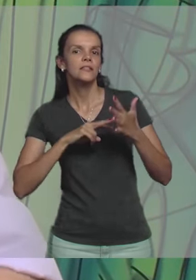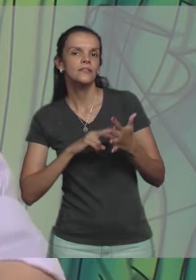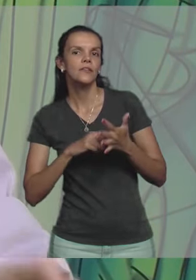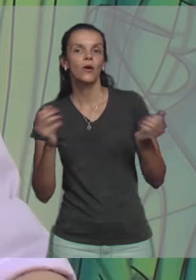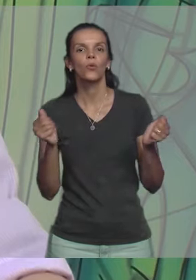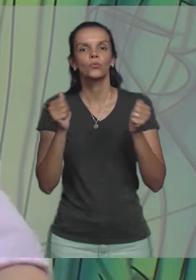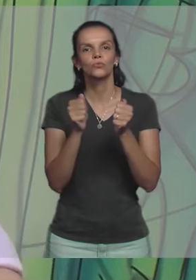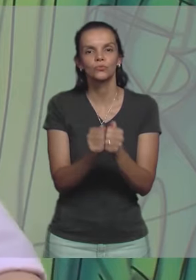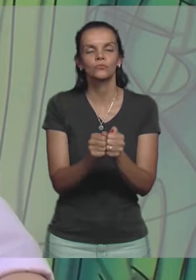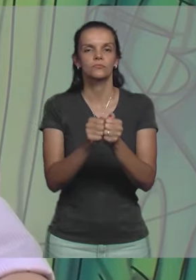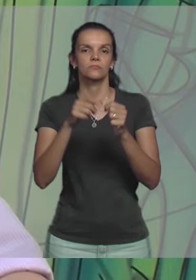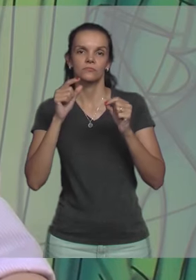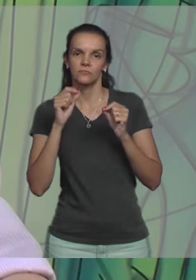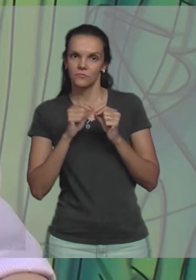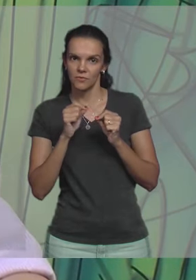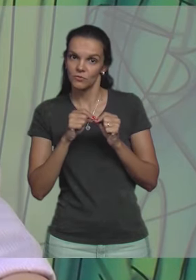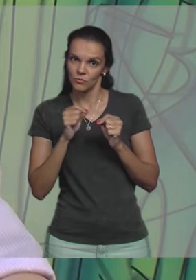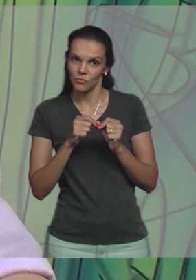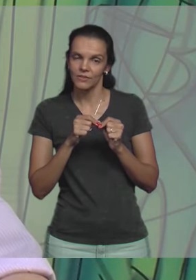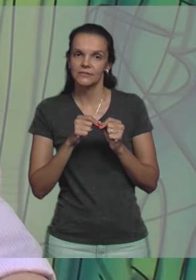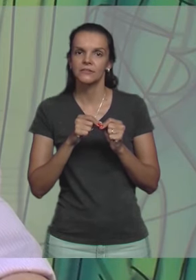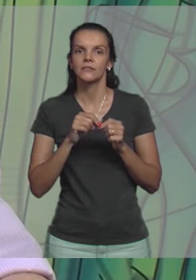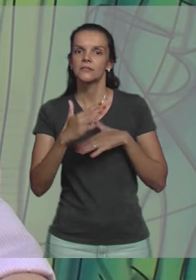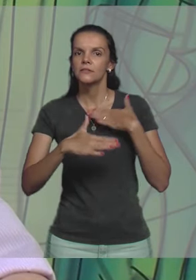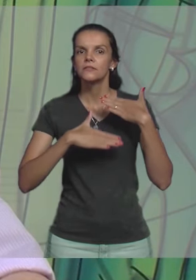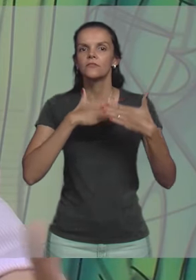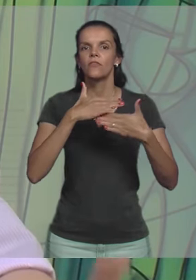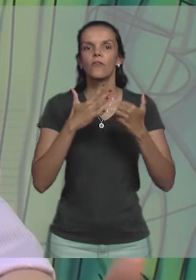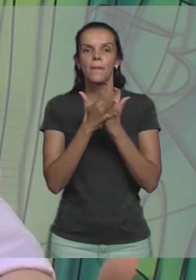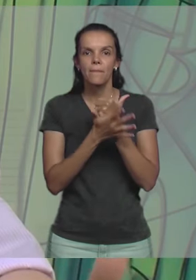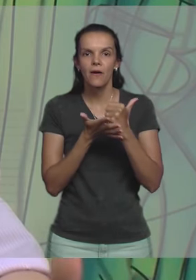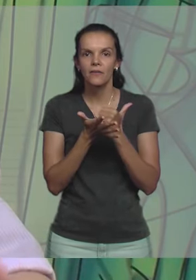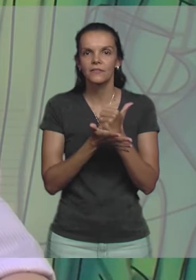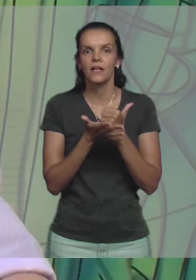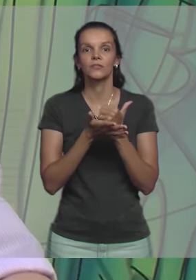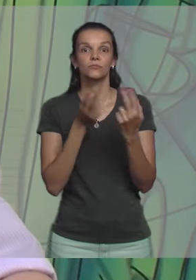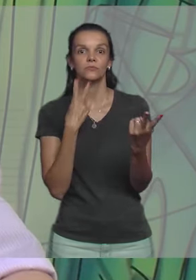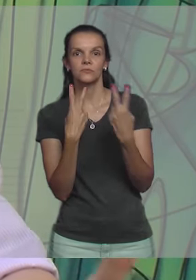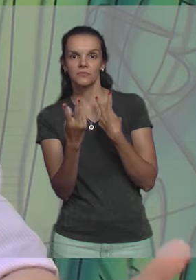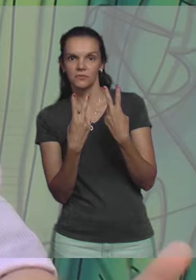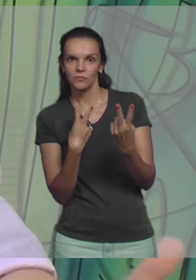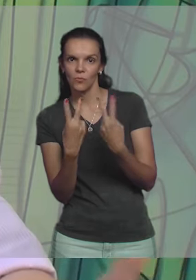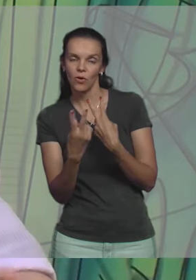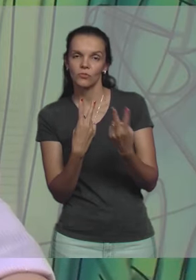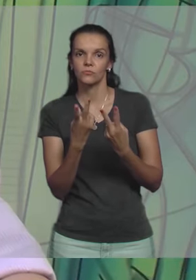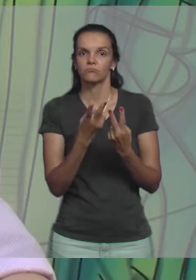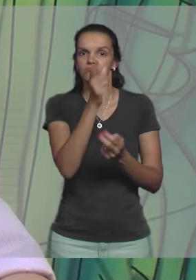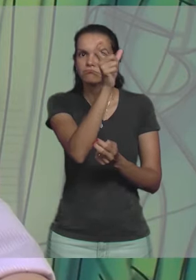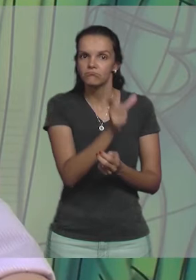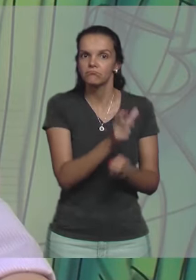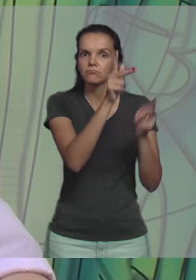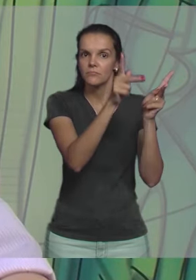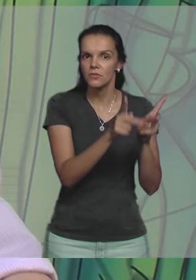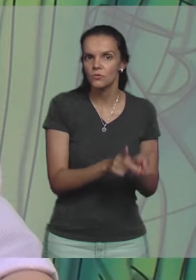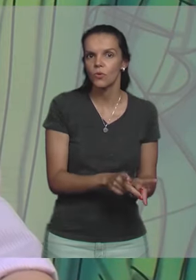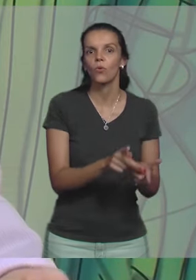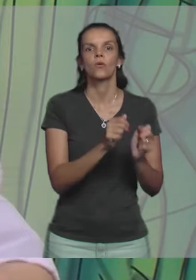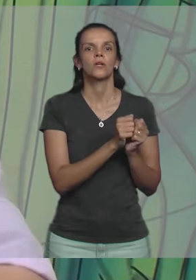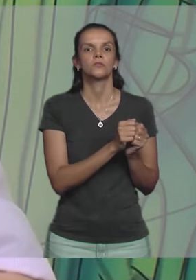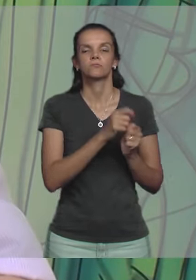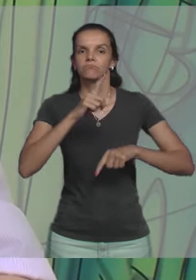de ações, digamos assim, que envolve basicamente o transporte, né? Transporte de pessoas, transporte de